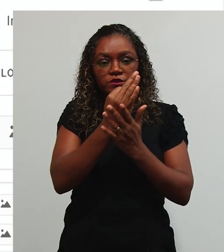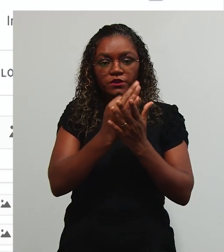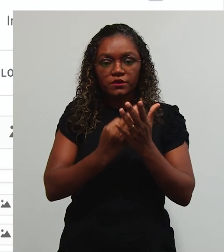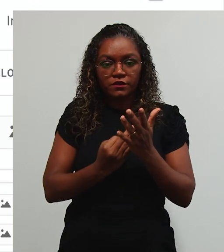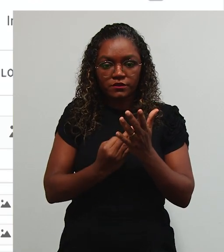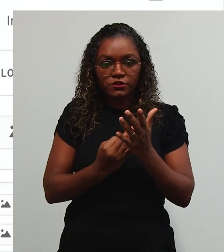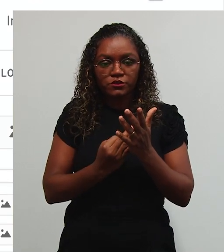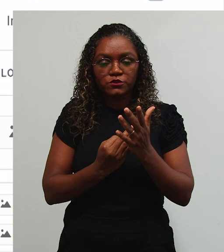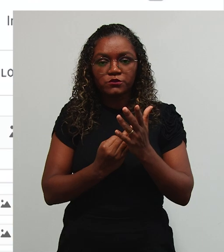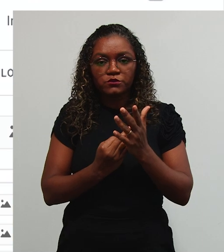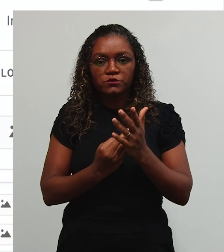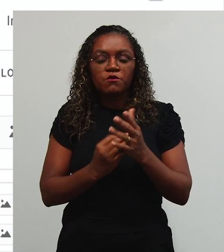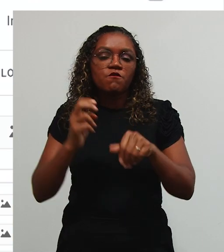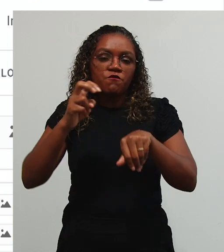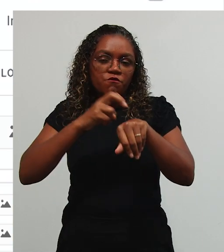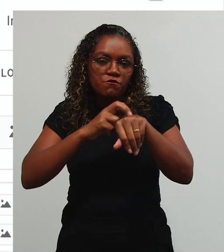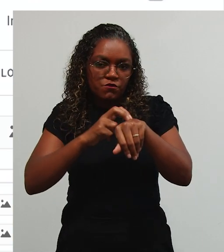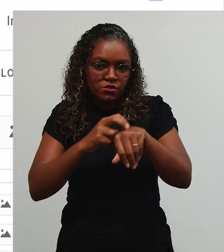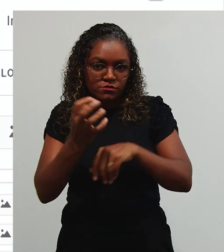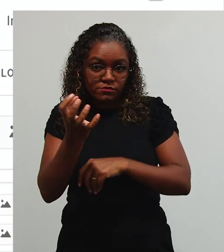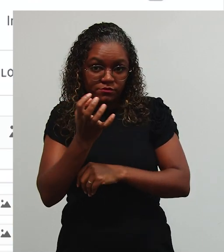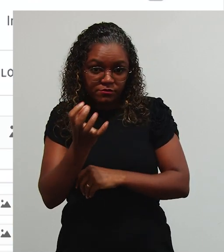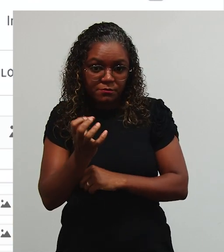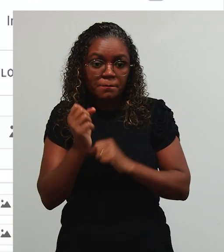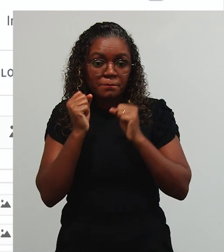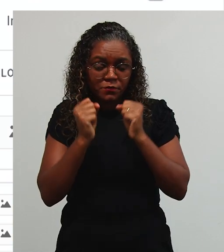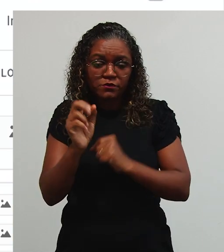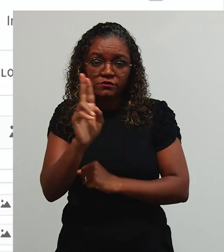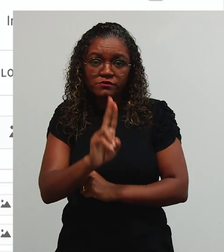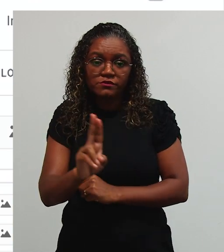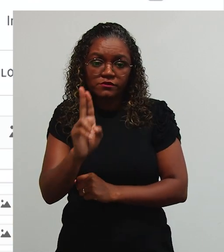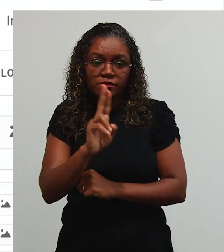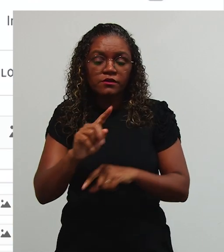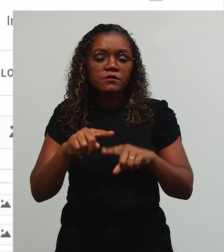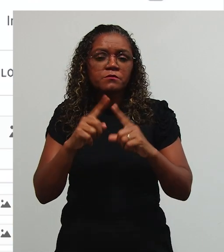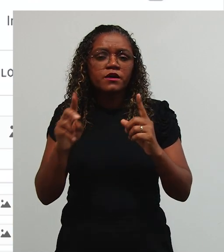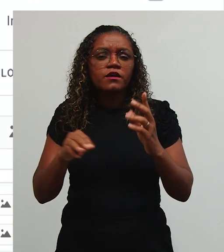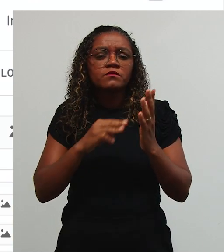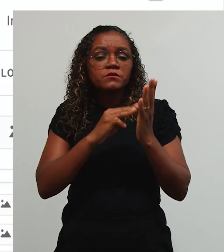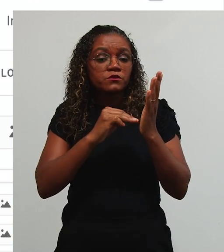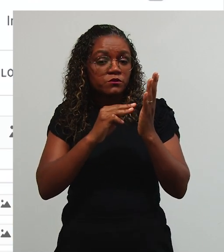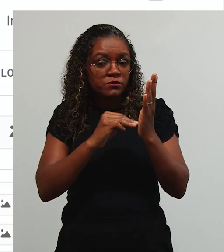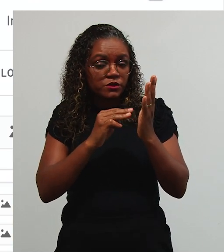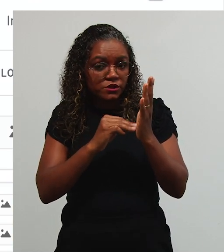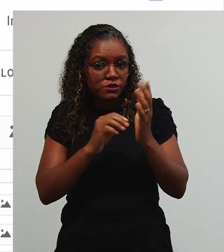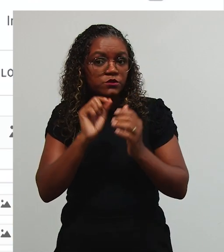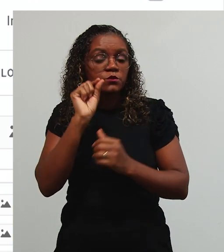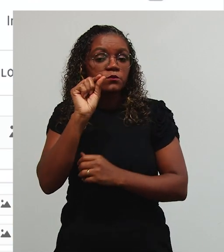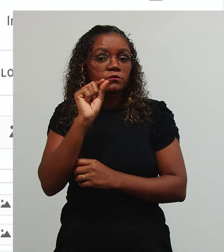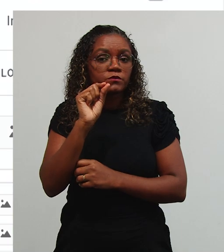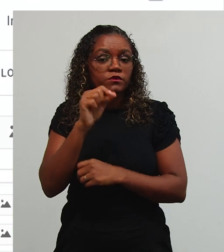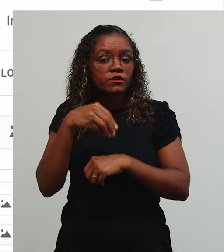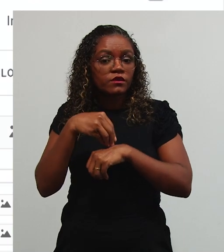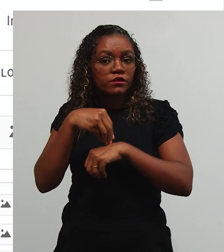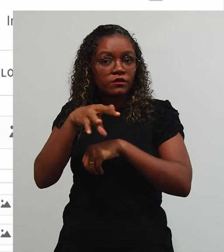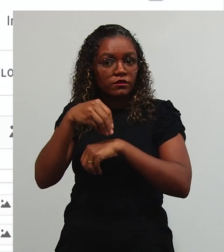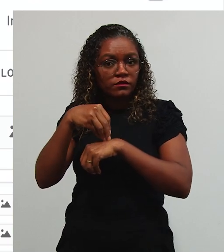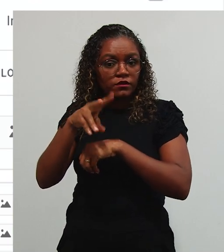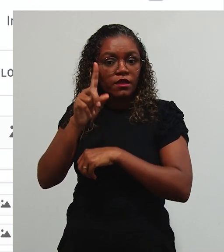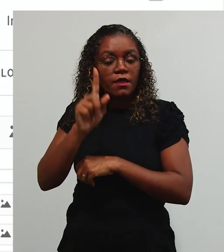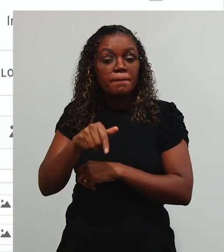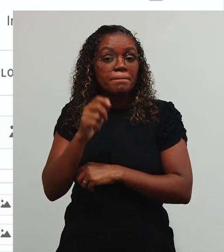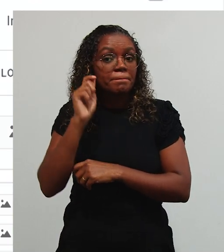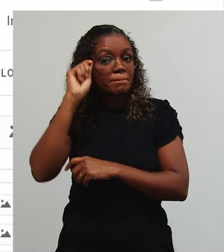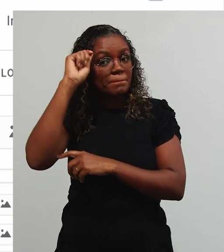texto no verde. Do ponto de vista de metodologia, né, a orientação é sempre preto